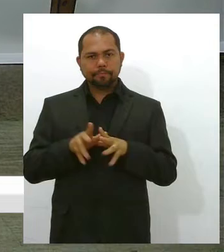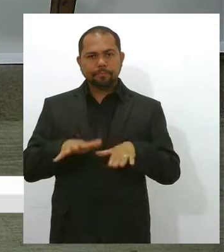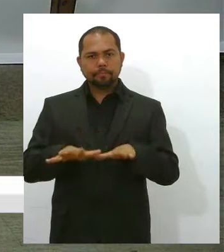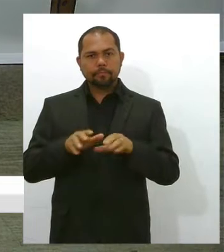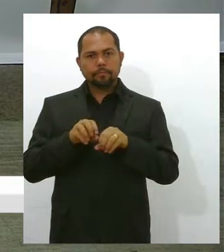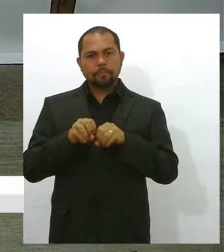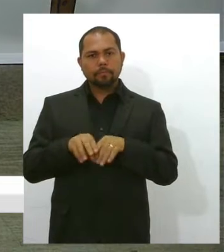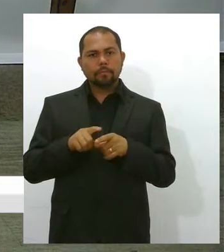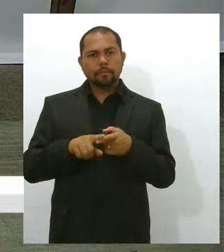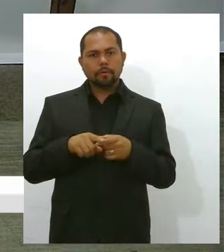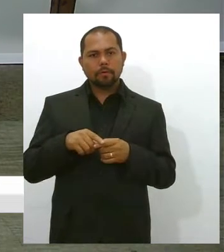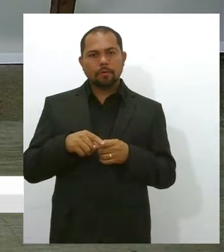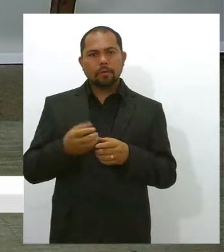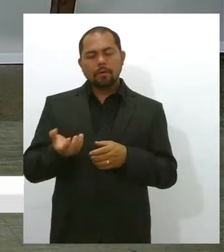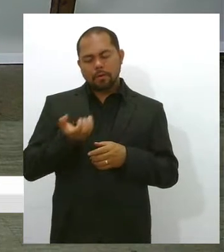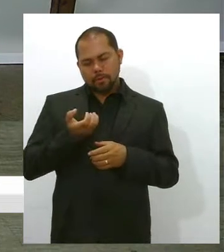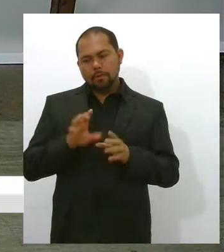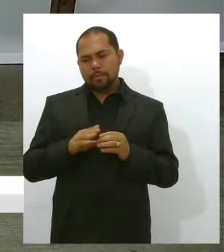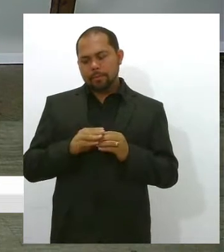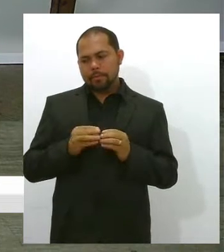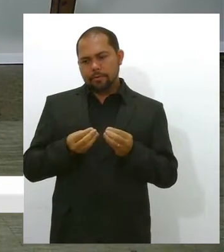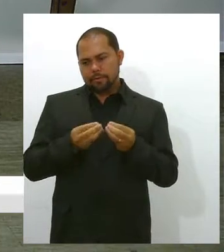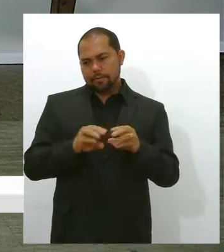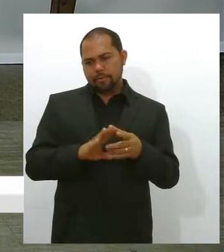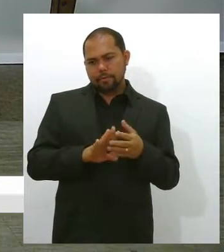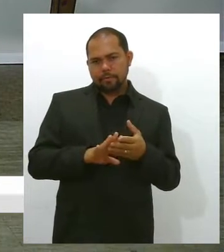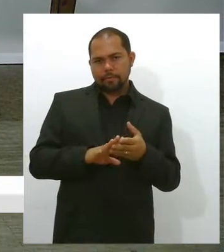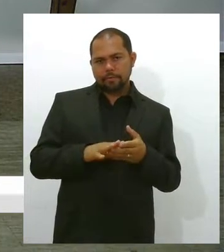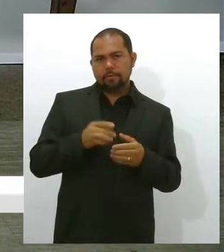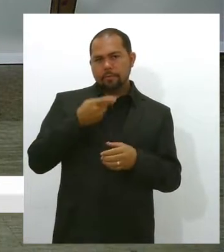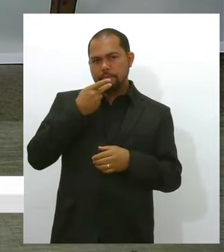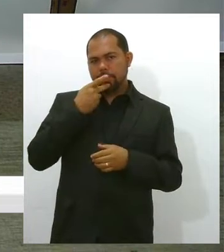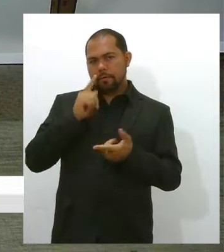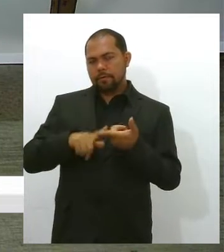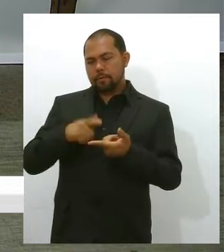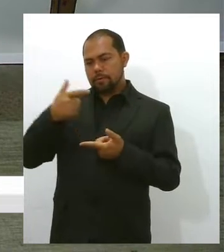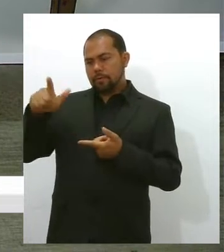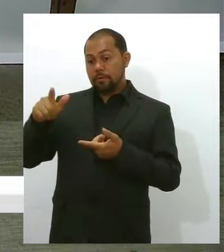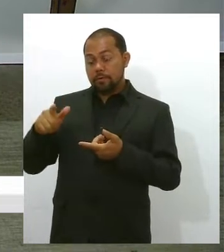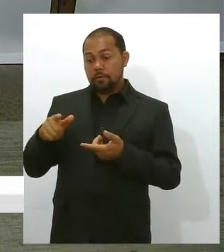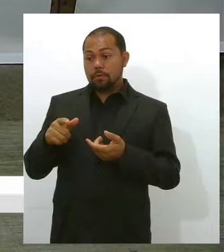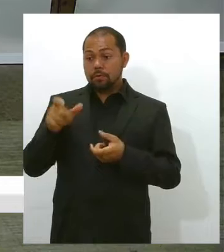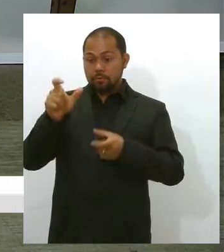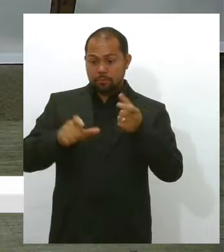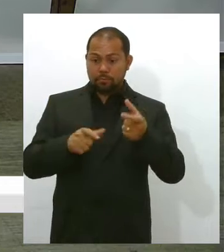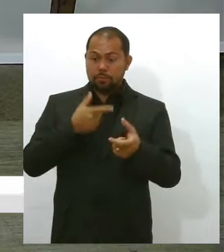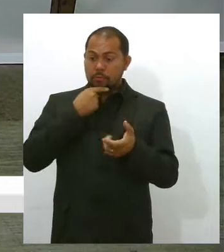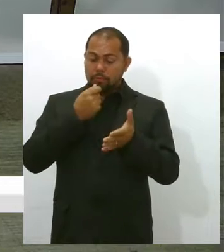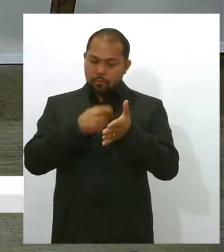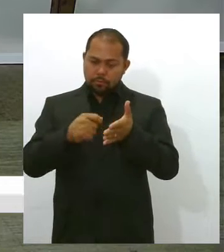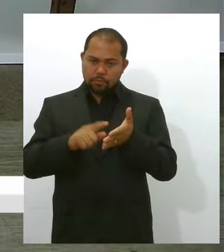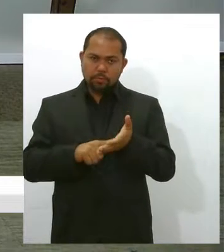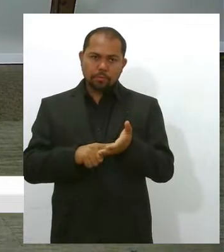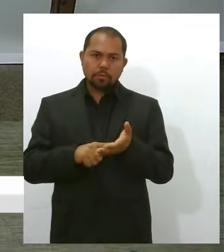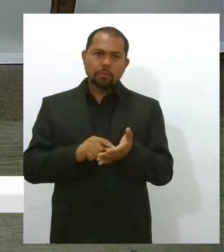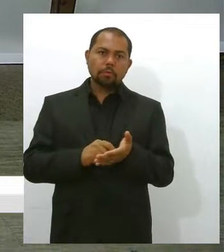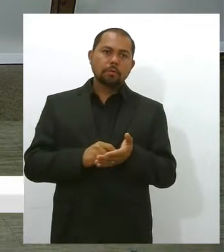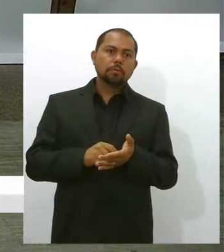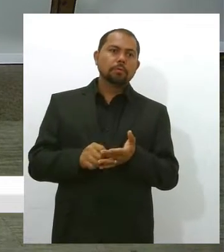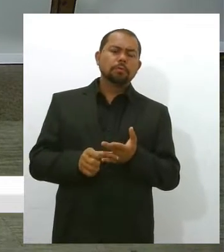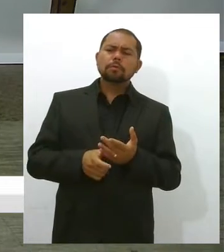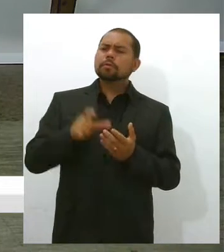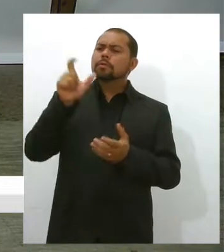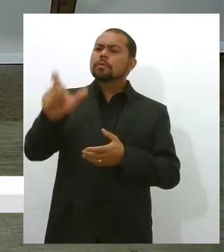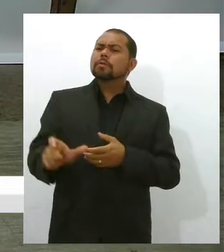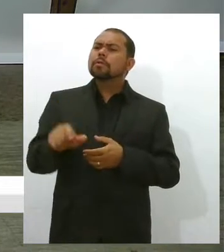injusta aqui, né, falar também das outras pessoas que estão assinando textos no livro, quem são esses homens, né, de onde eles